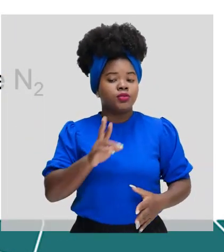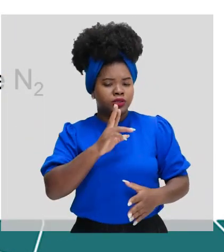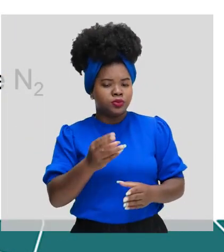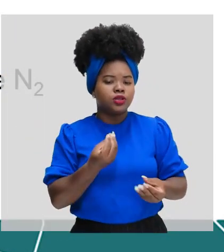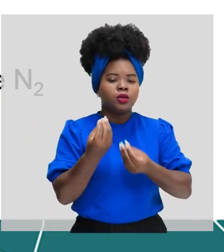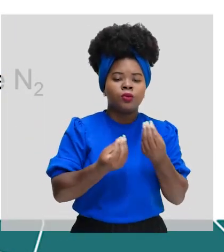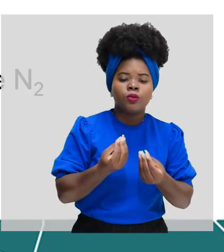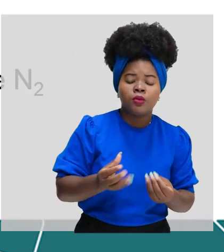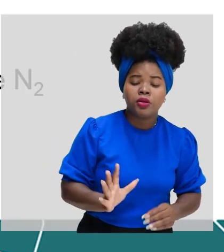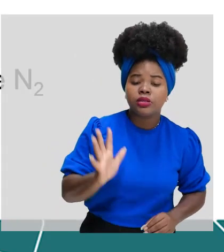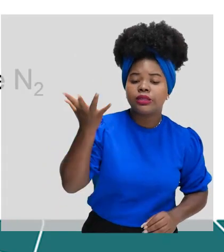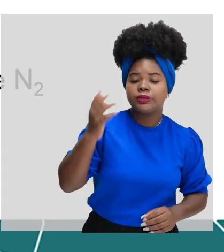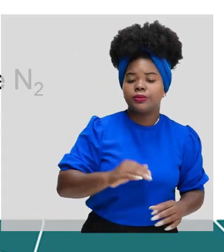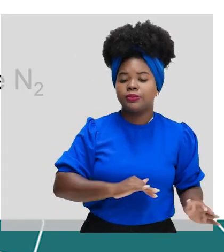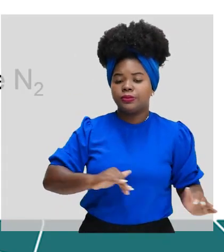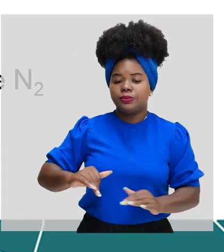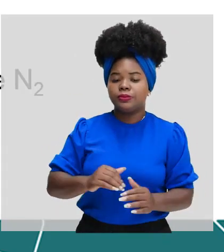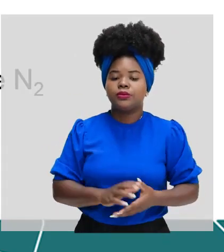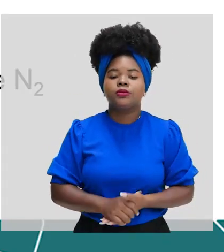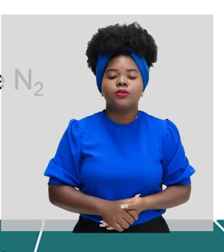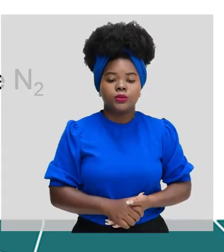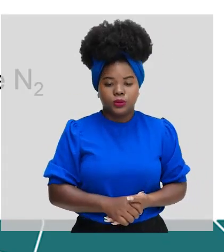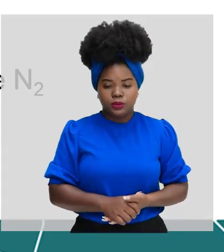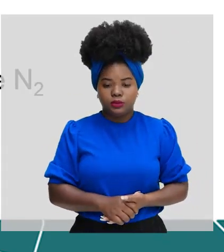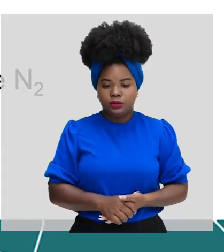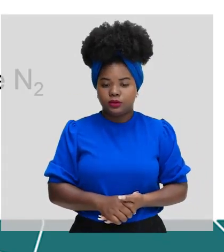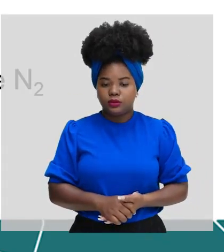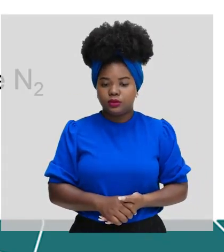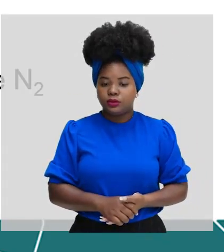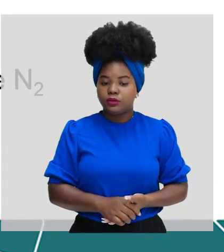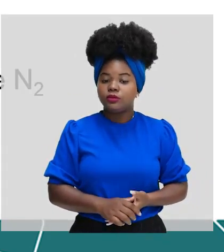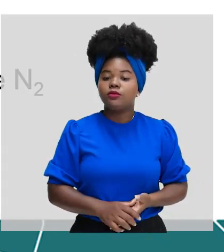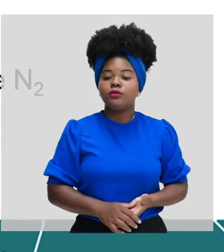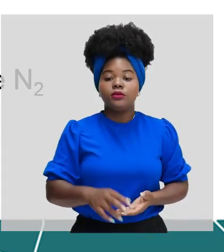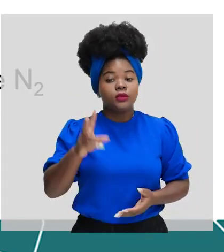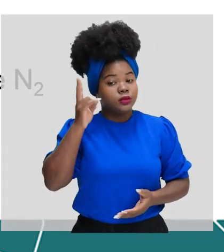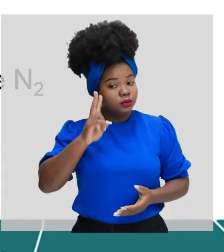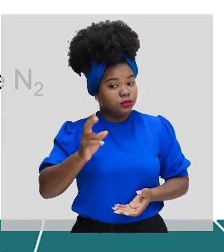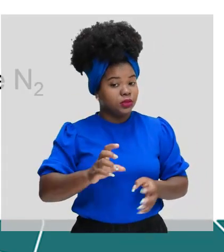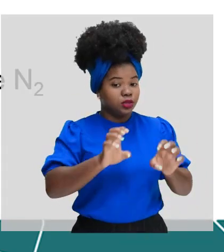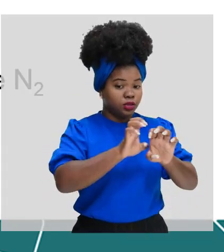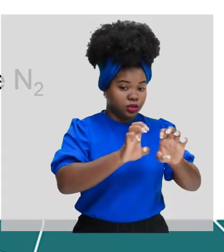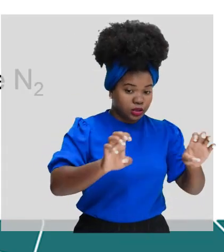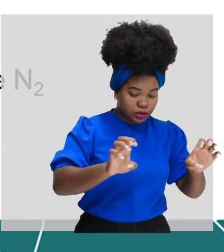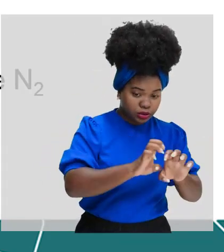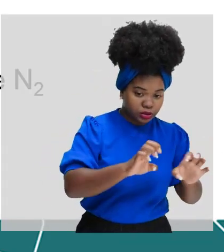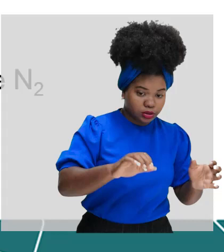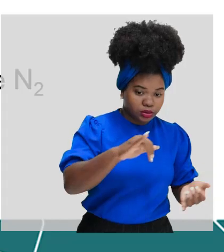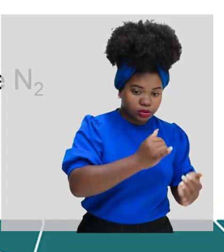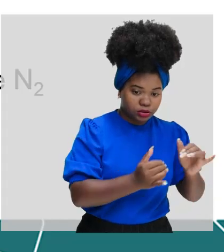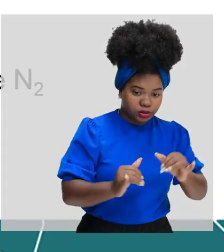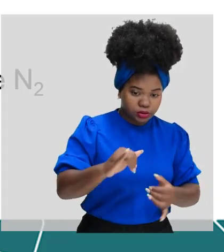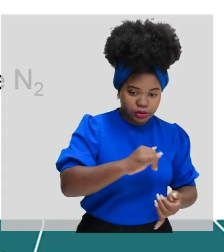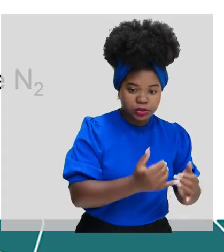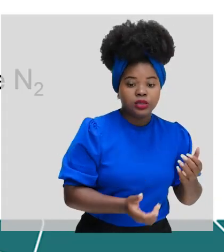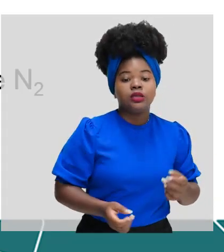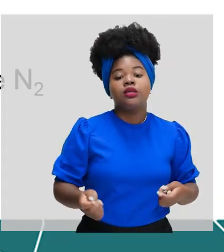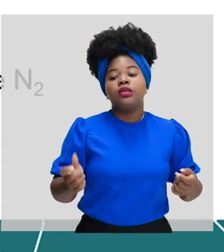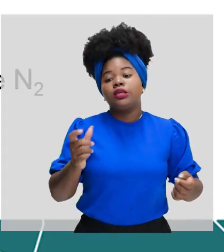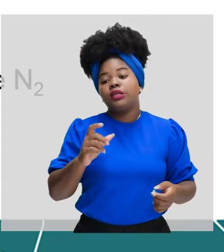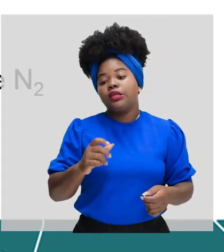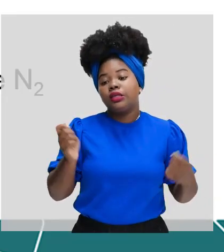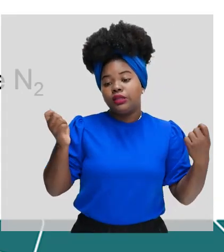só. Tratando-se de um cálculo estequiométrico, certo? Cálculo de